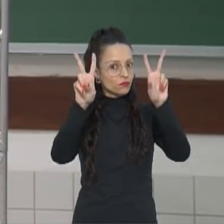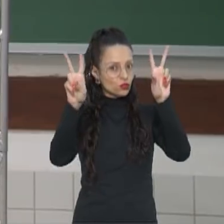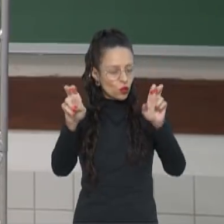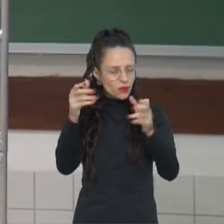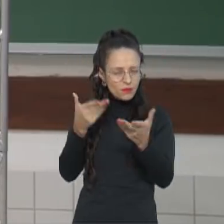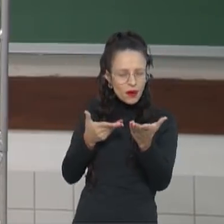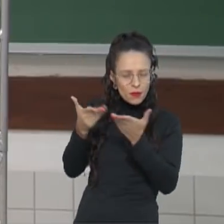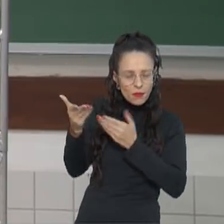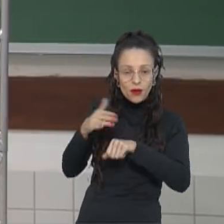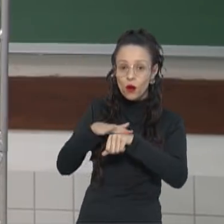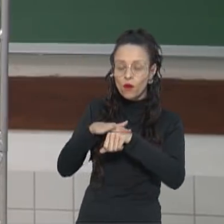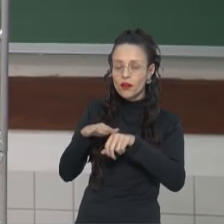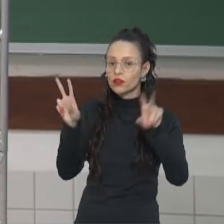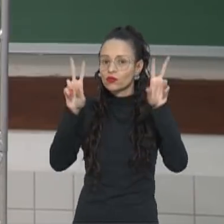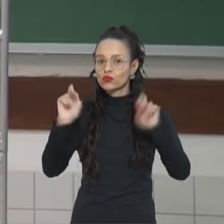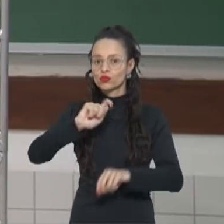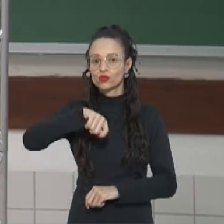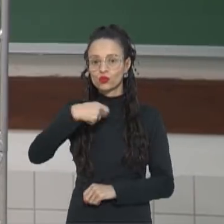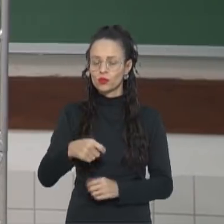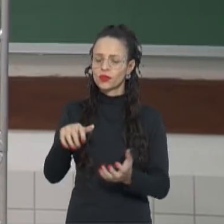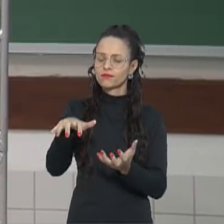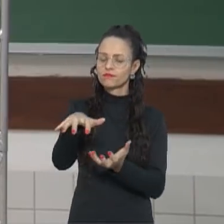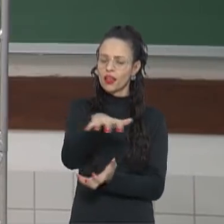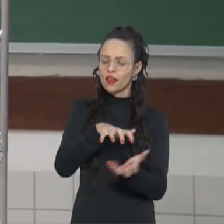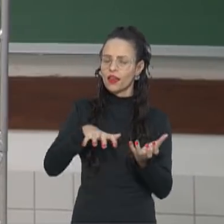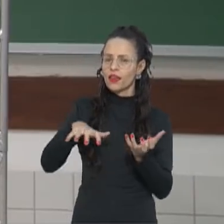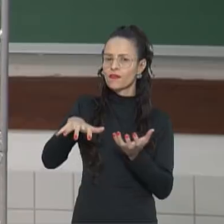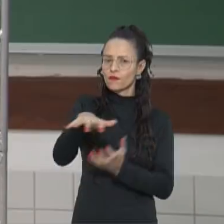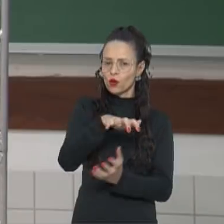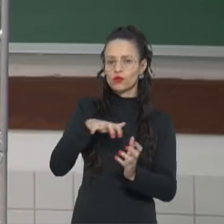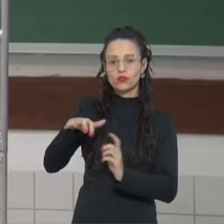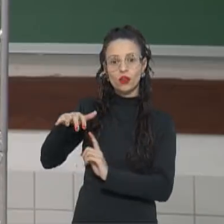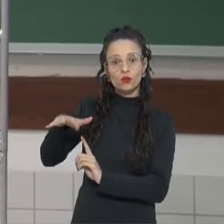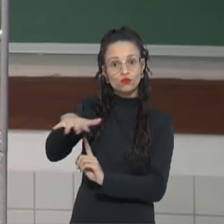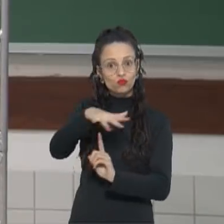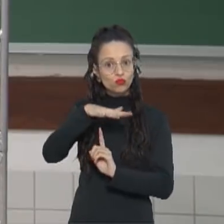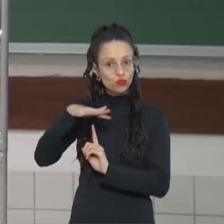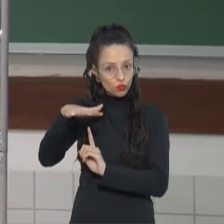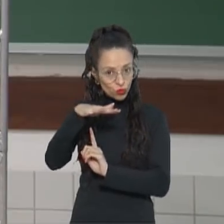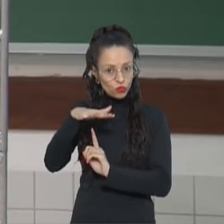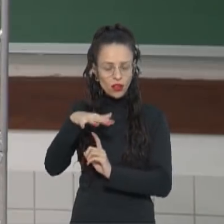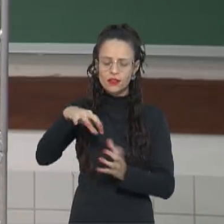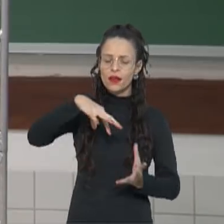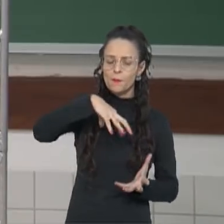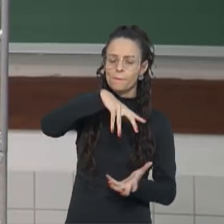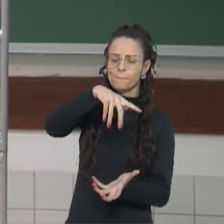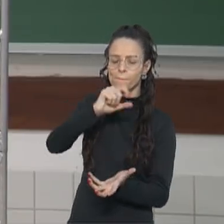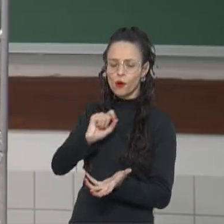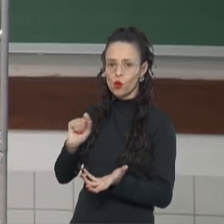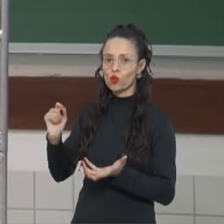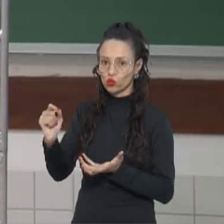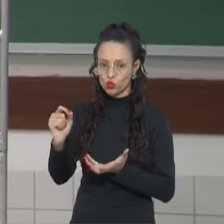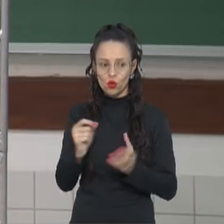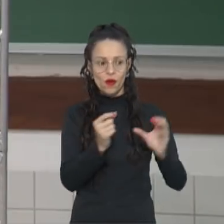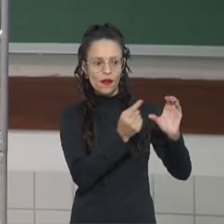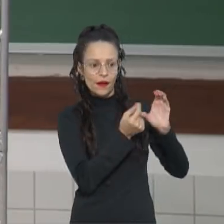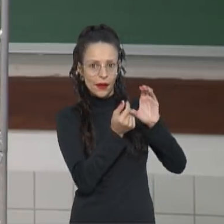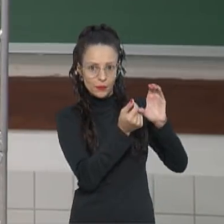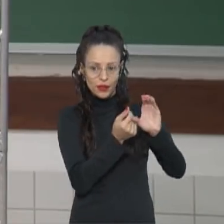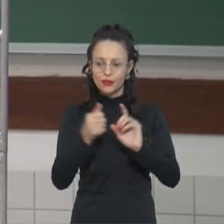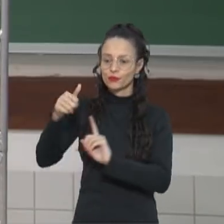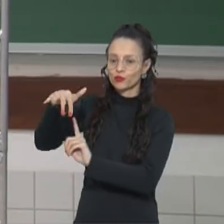você sobre revoluções socialistas no mundo, ou sobre movimentos que envolveram capitalismo e